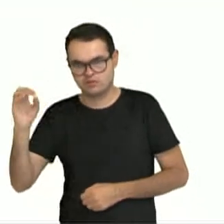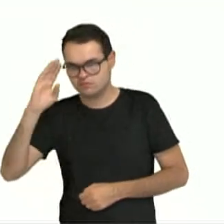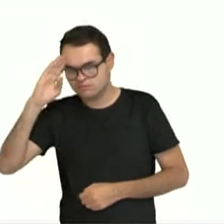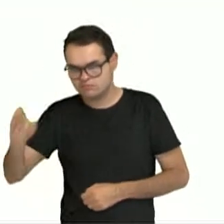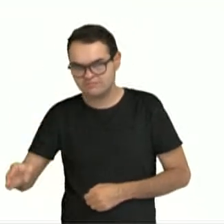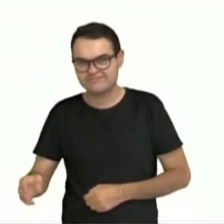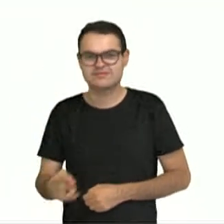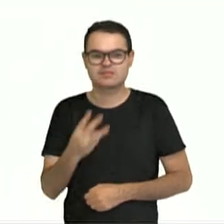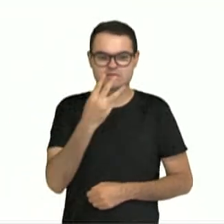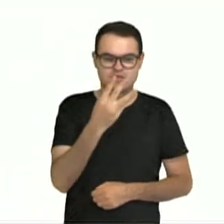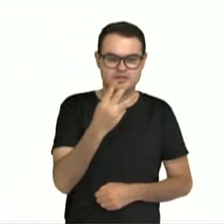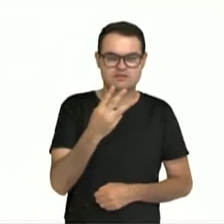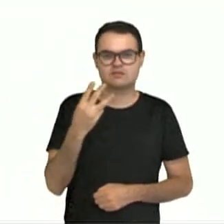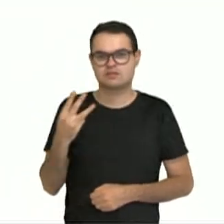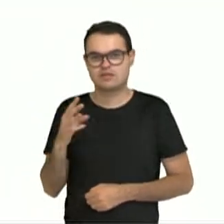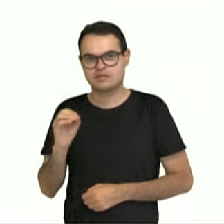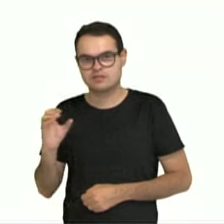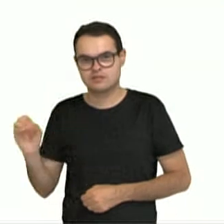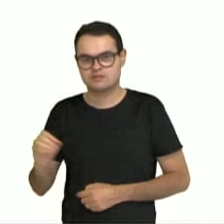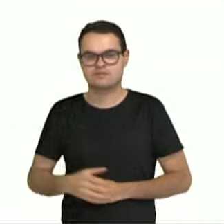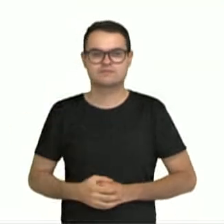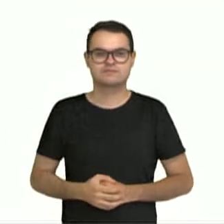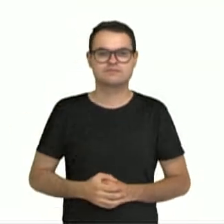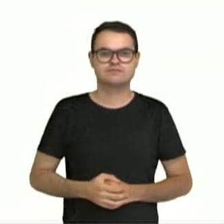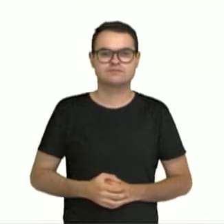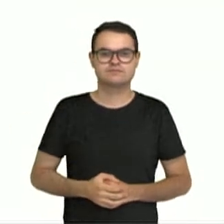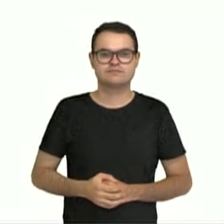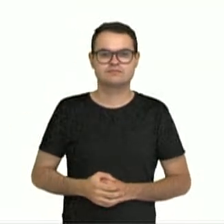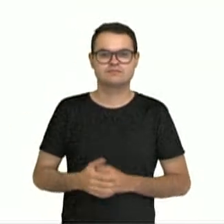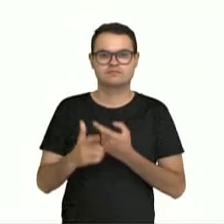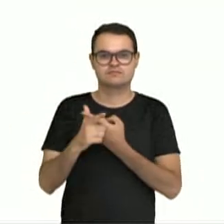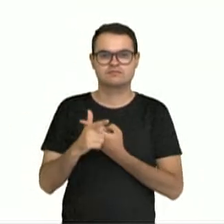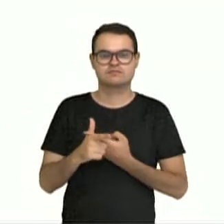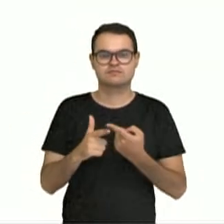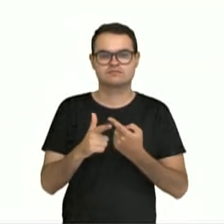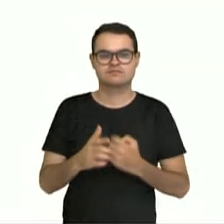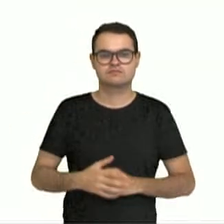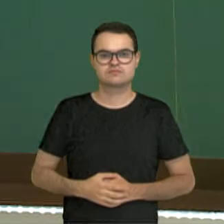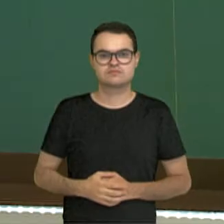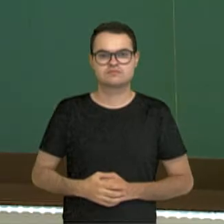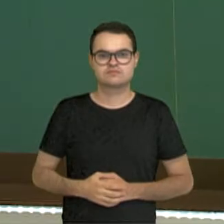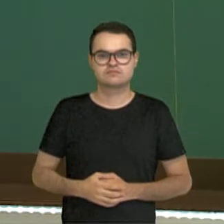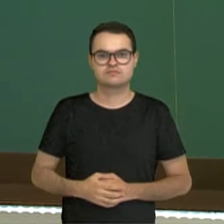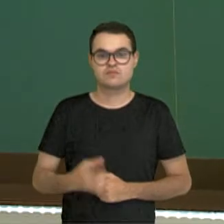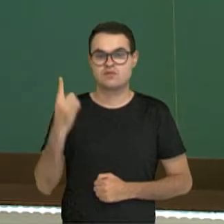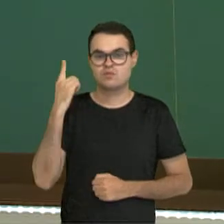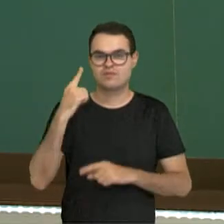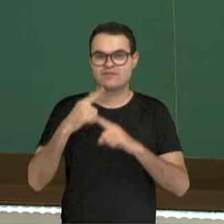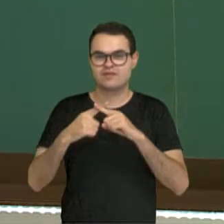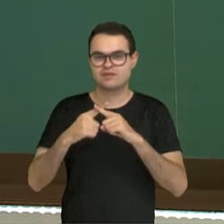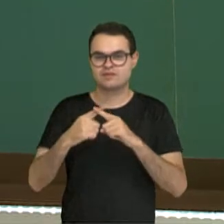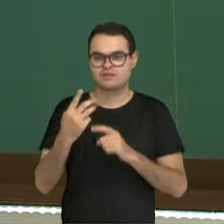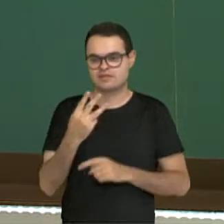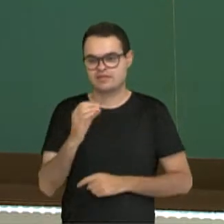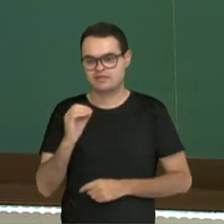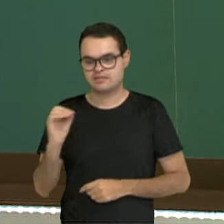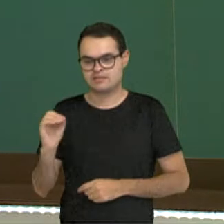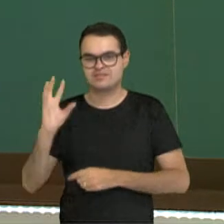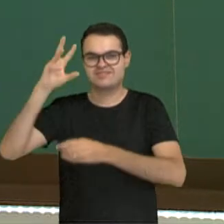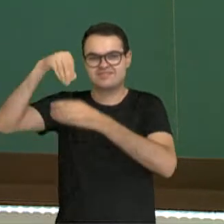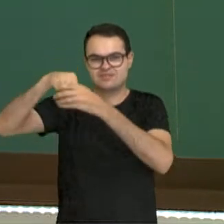o 3 passou a ser 300. E efetuo a divisão. Então, cabe uma vez o 300 dentro